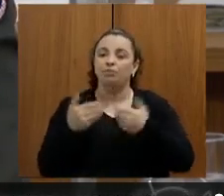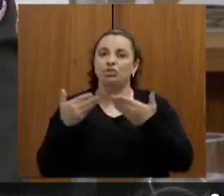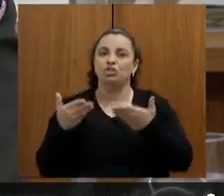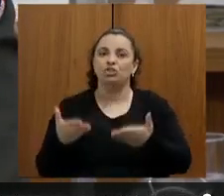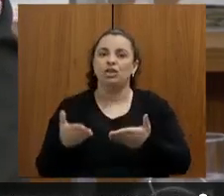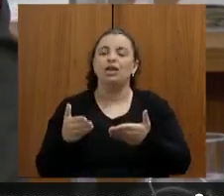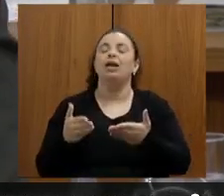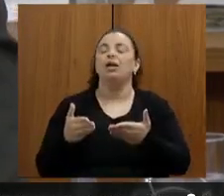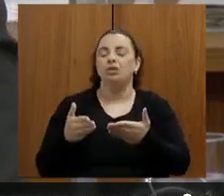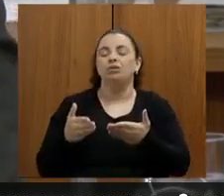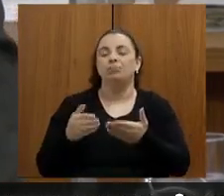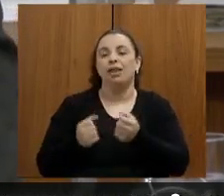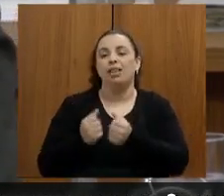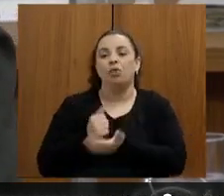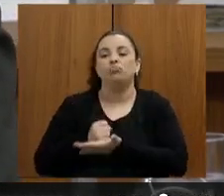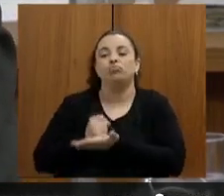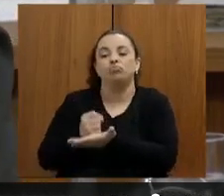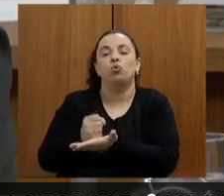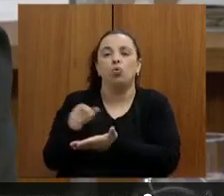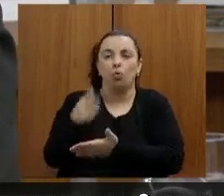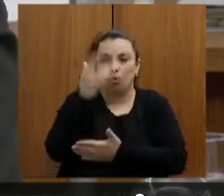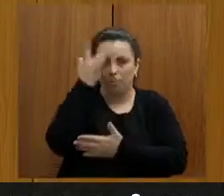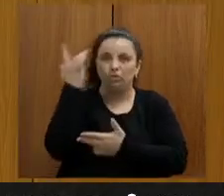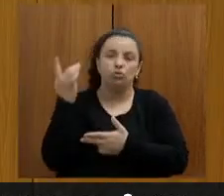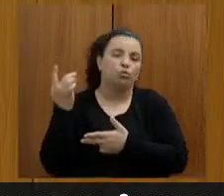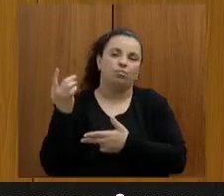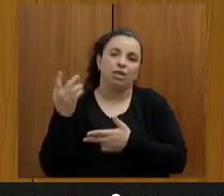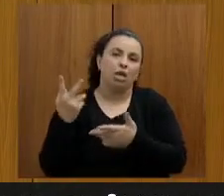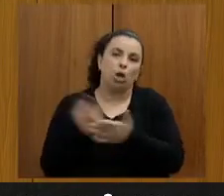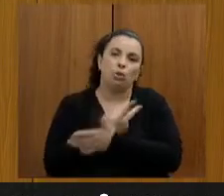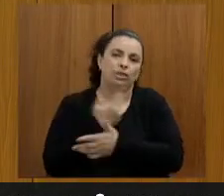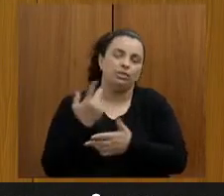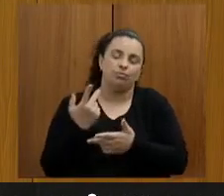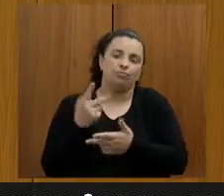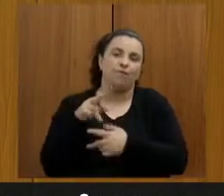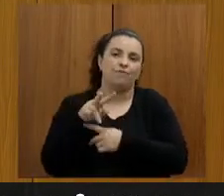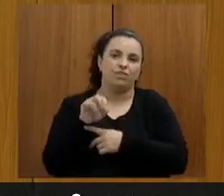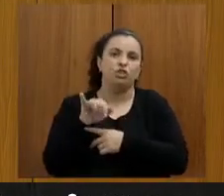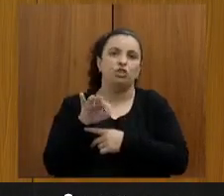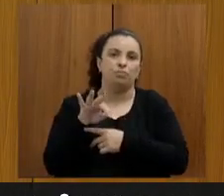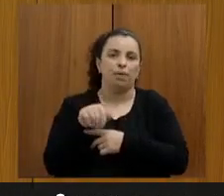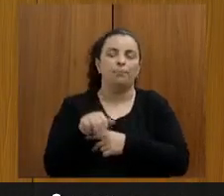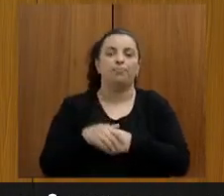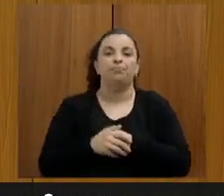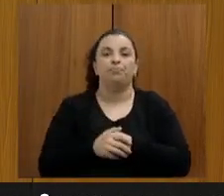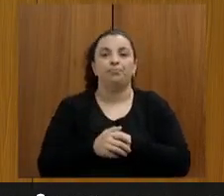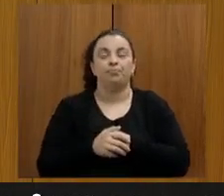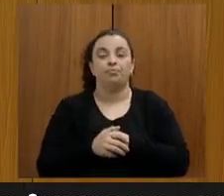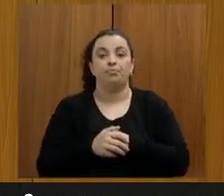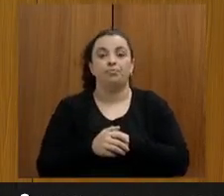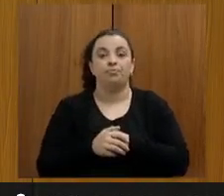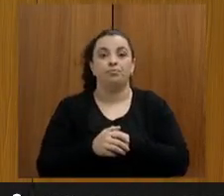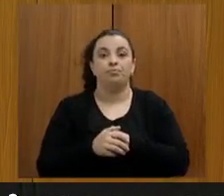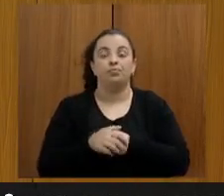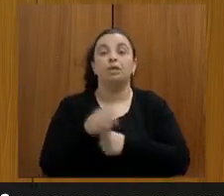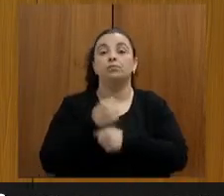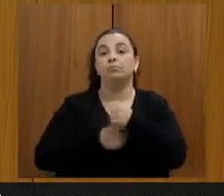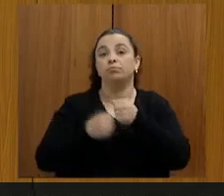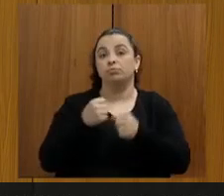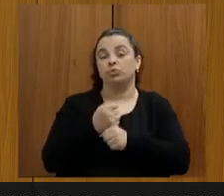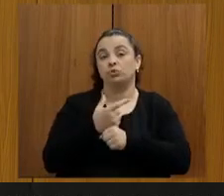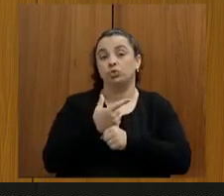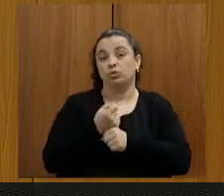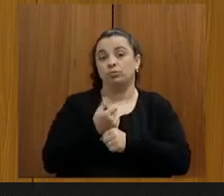completa é nós descemos aqui que no início do ano de 2019